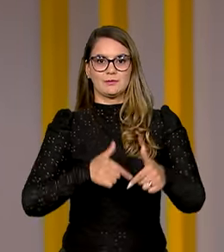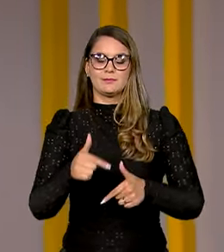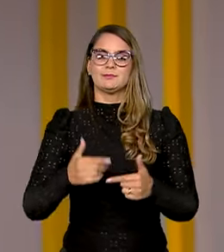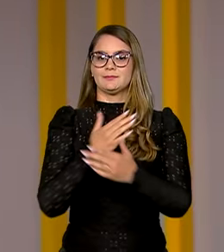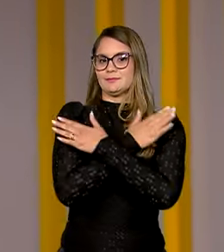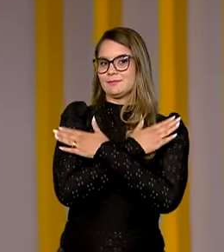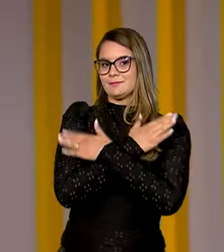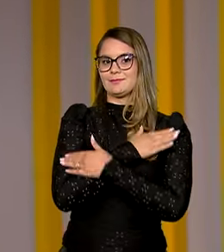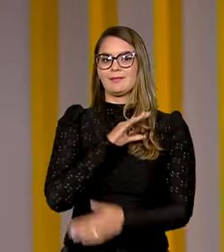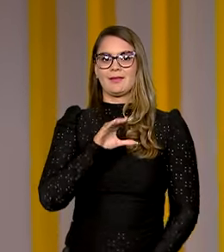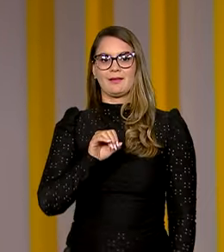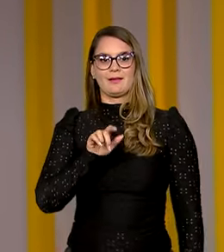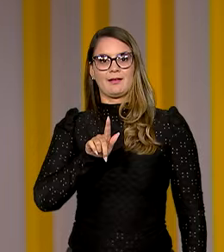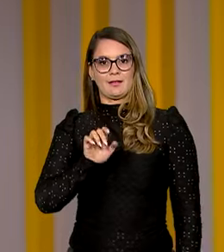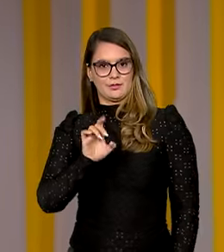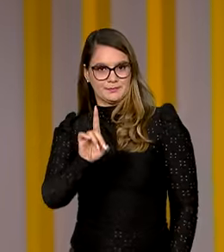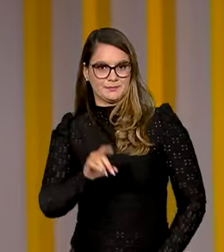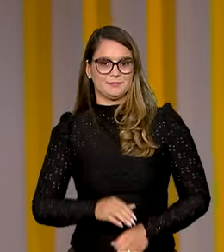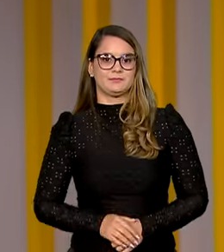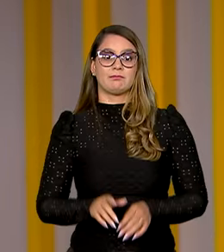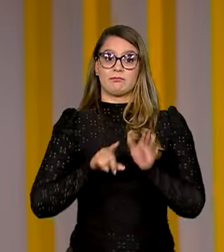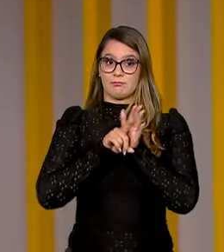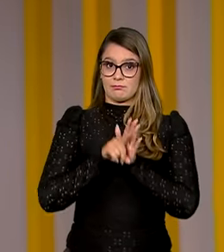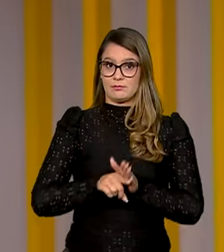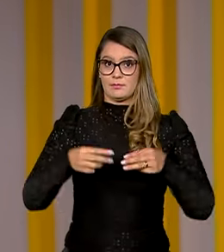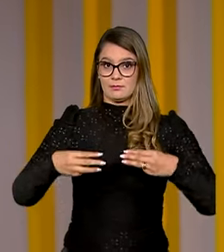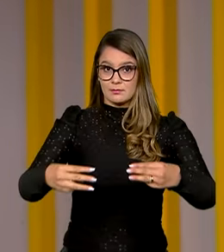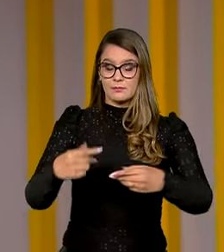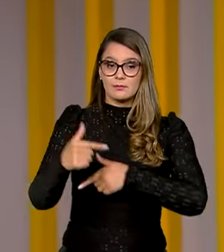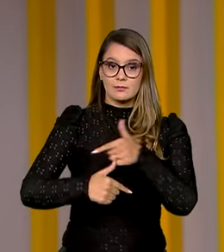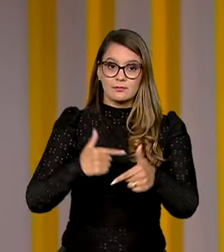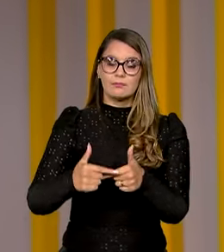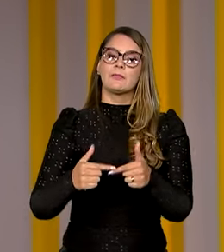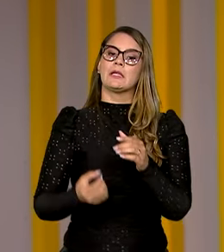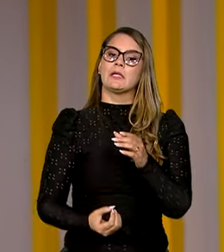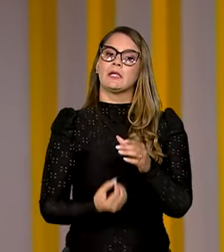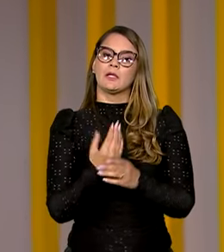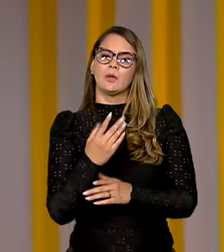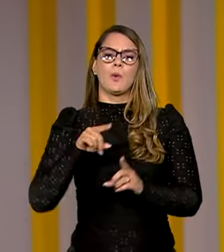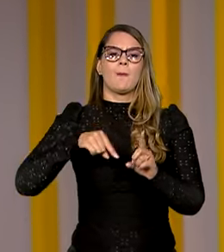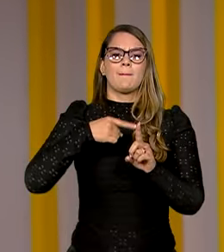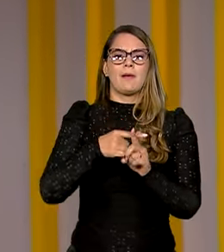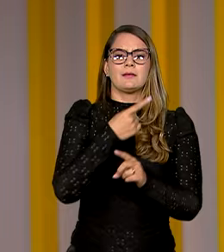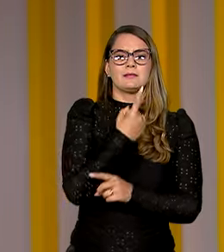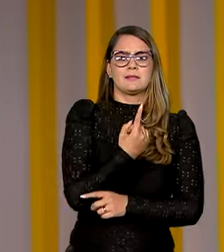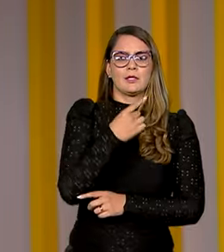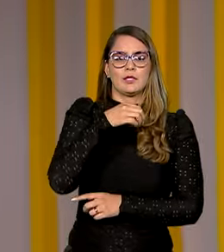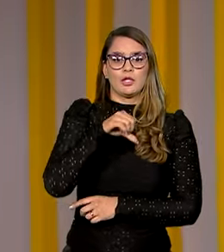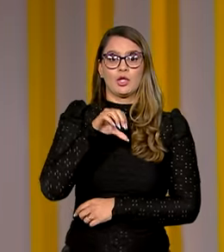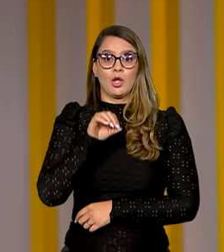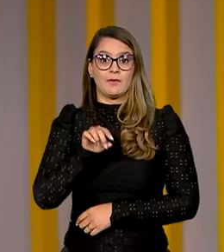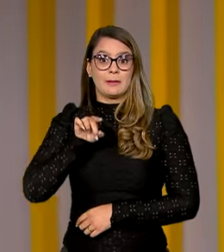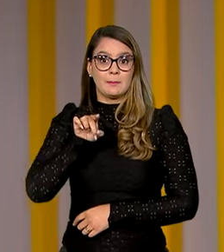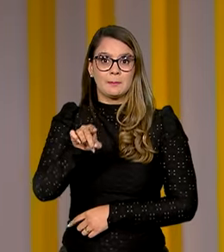desempregados o CAGED segundo o levantamento do Ministério do Trabalho foram criados mais de 190.000